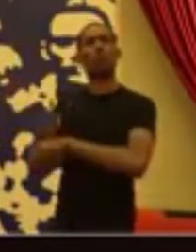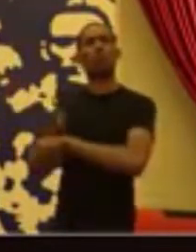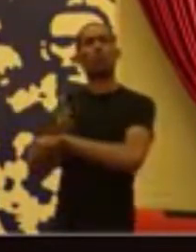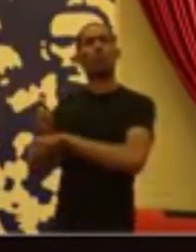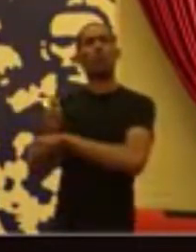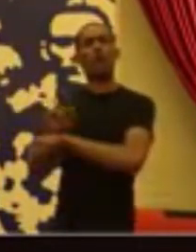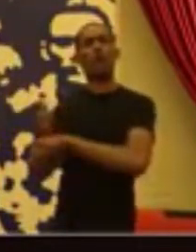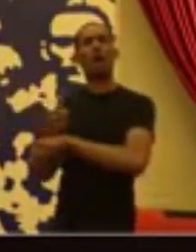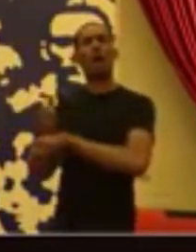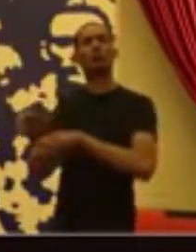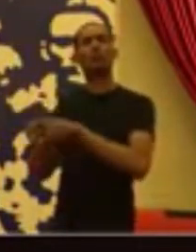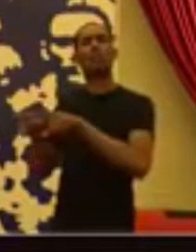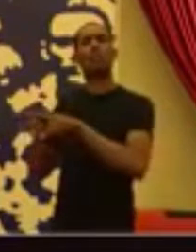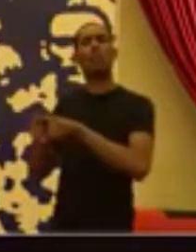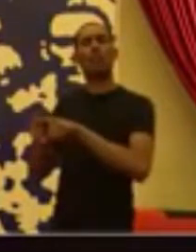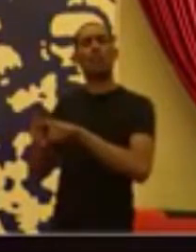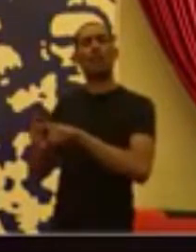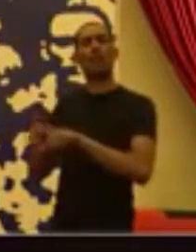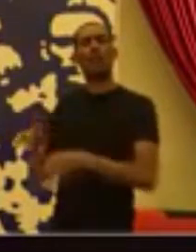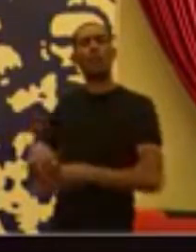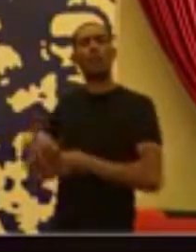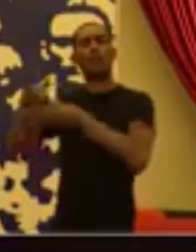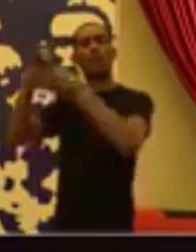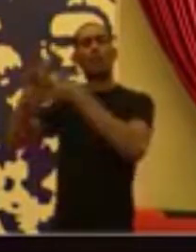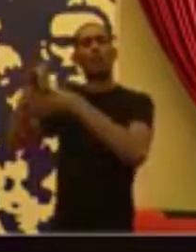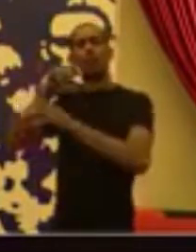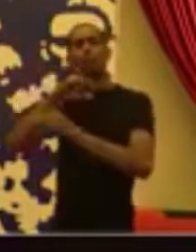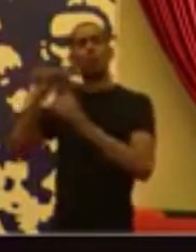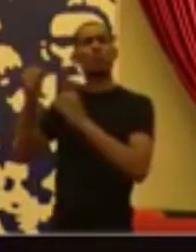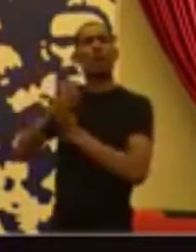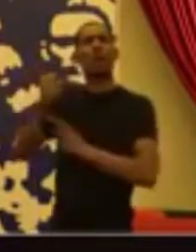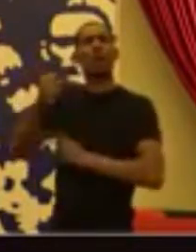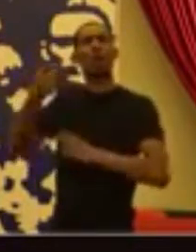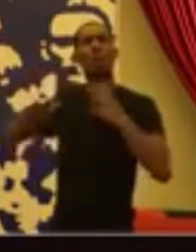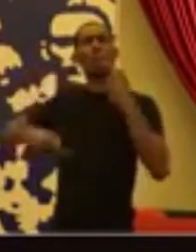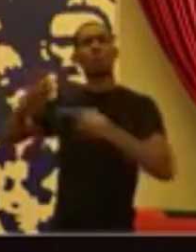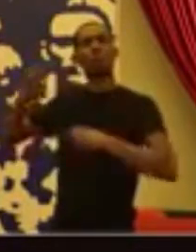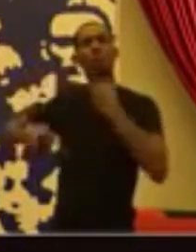sociais para discutir um projeto para as cidades do Brasil.